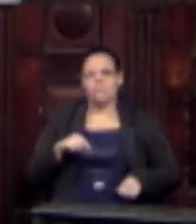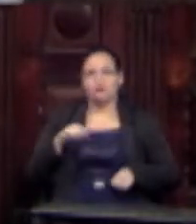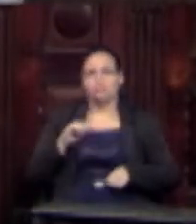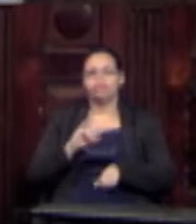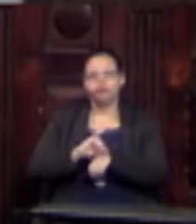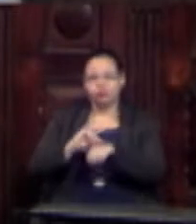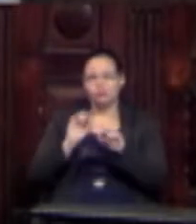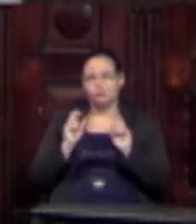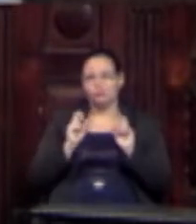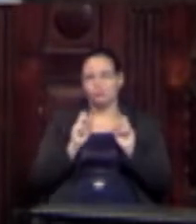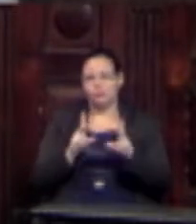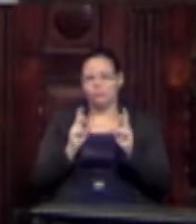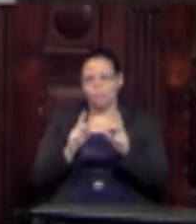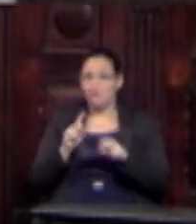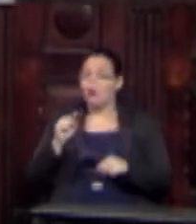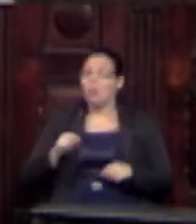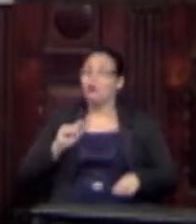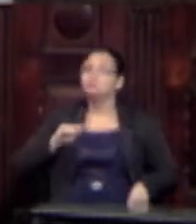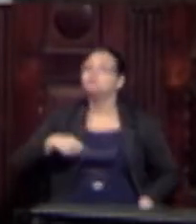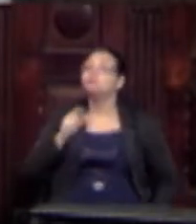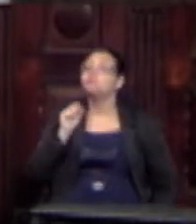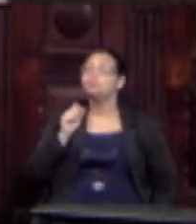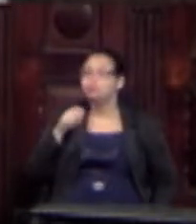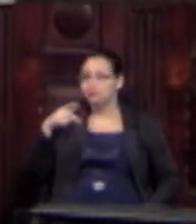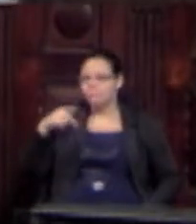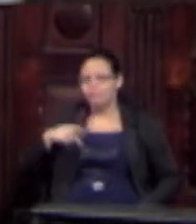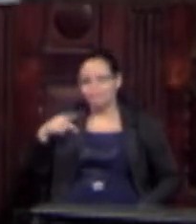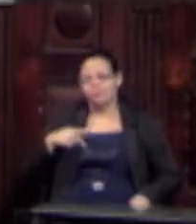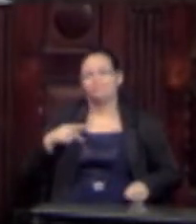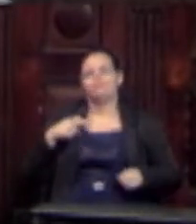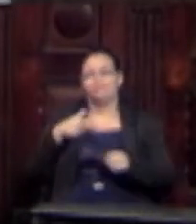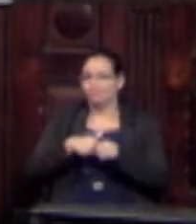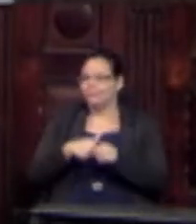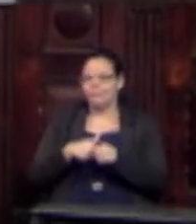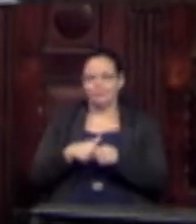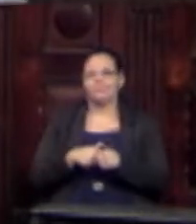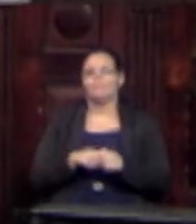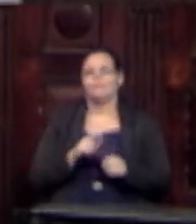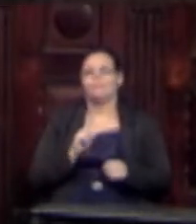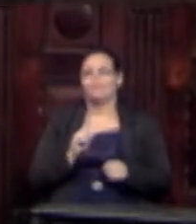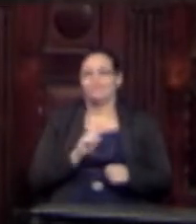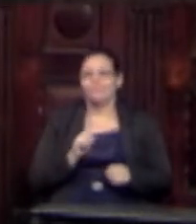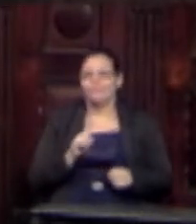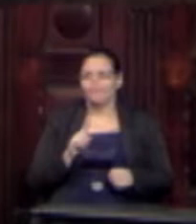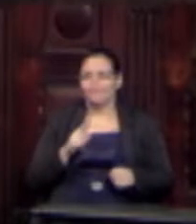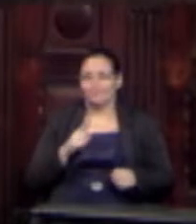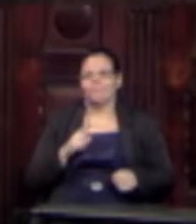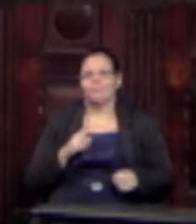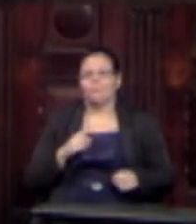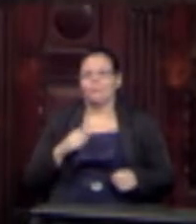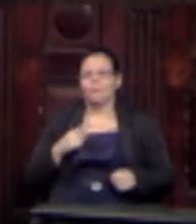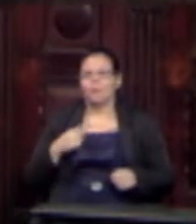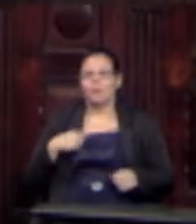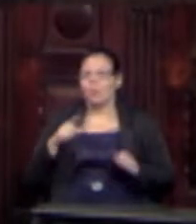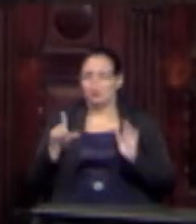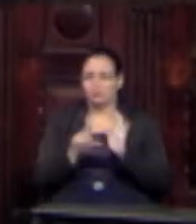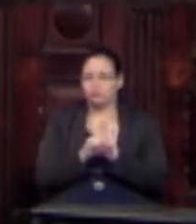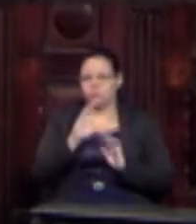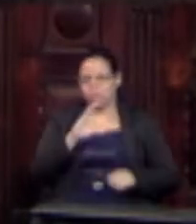exportamos é petróleo, que não depende de Lei Candir, porque